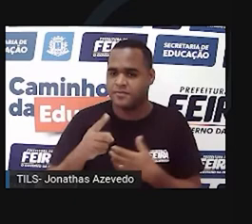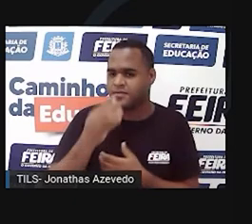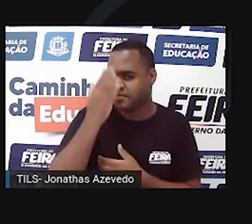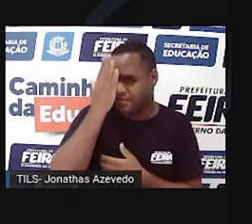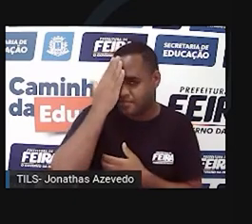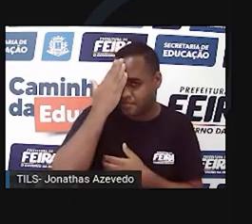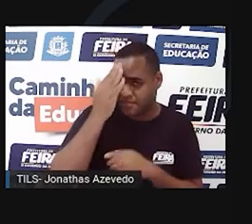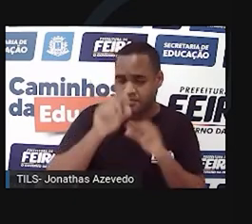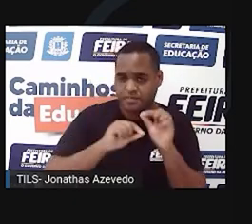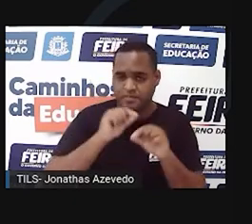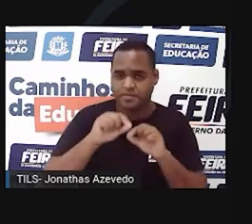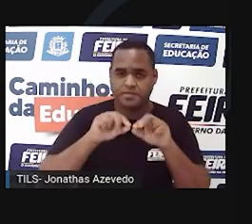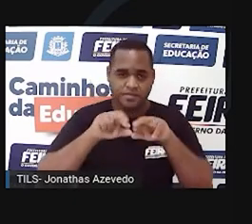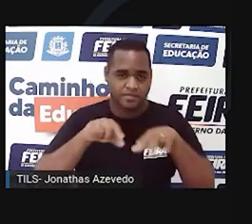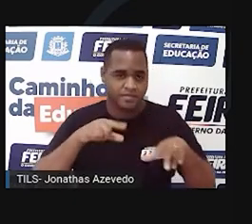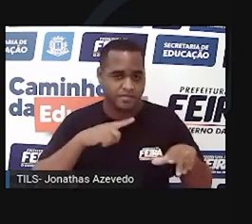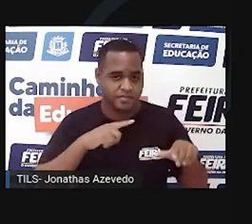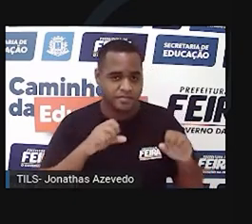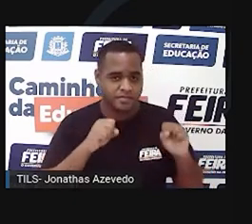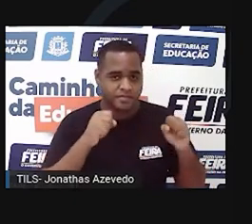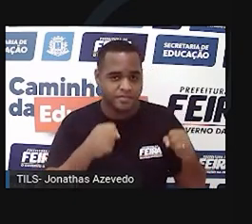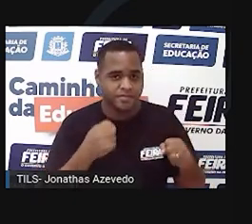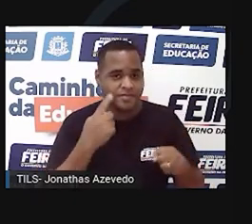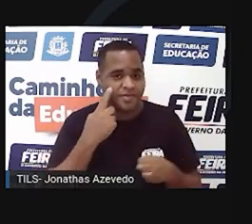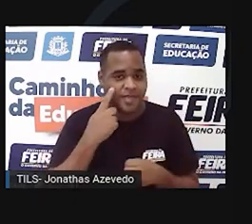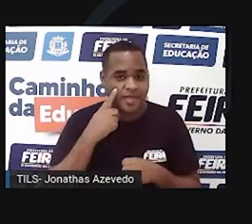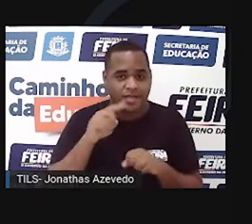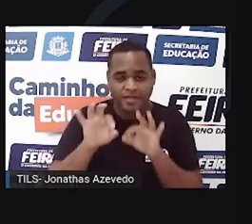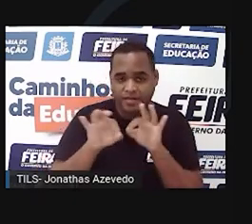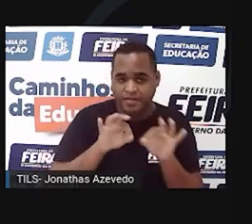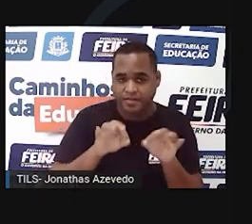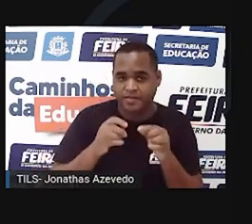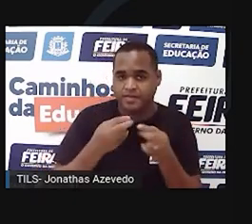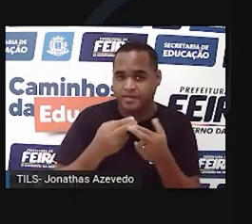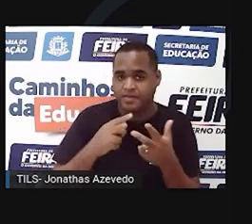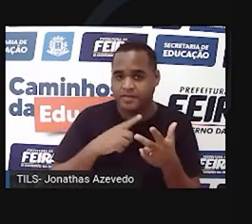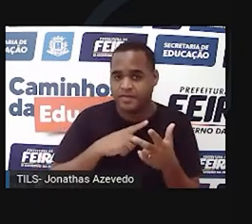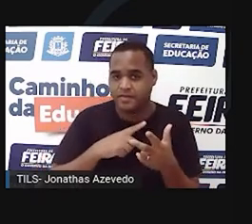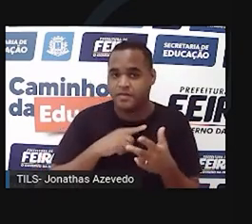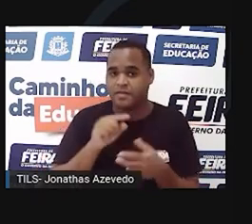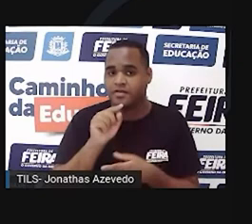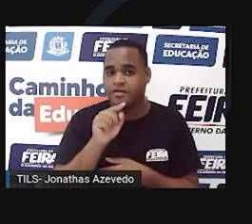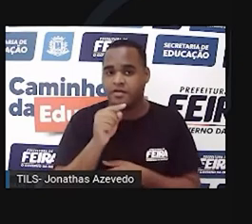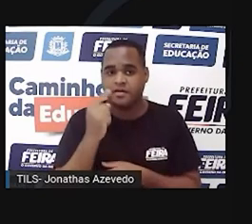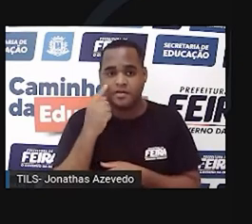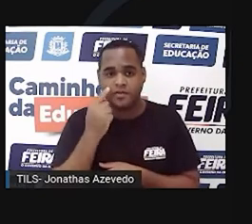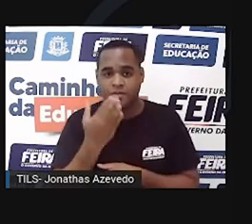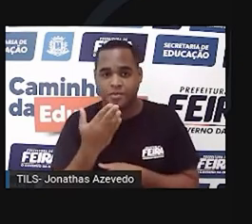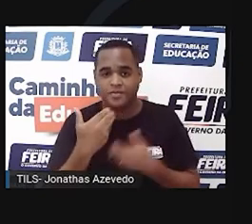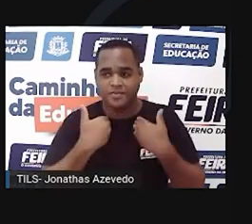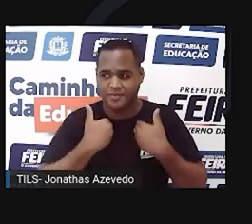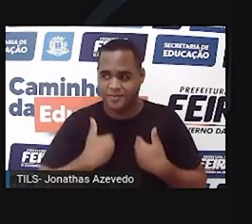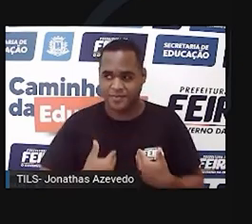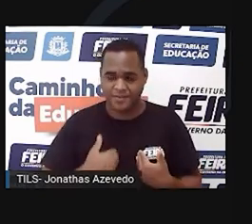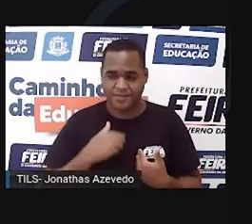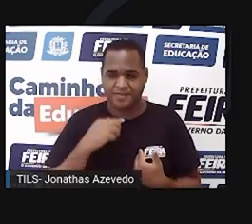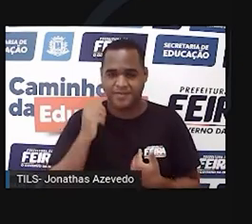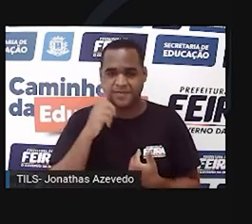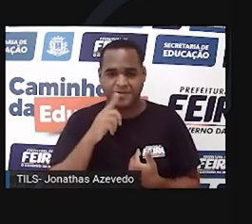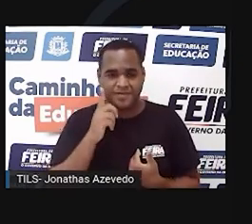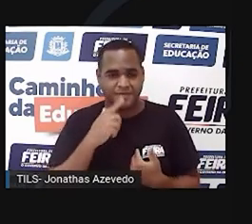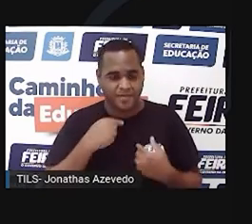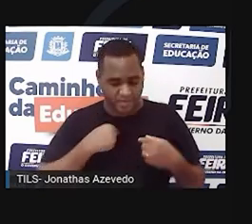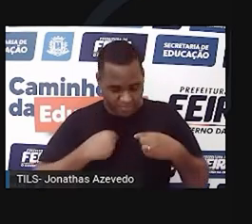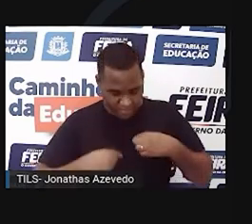que o nosso corpo ele é formado por partículas? Vamos dizer que essas bolinhas que eu